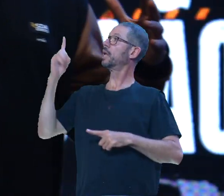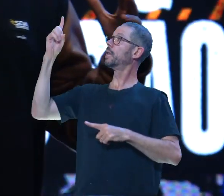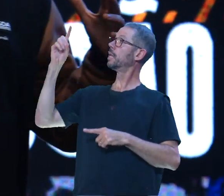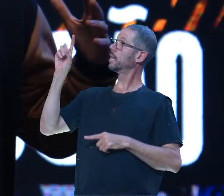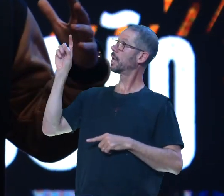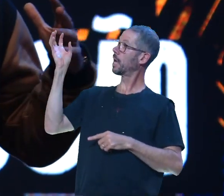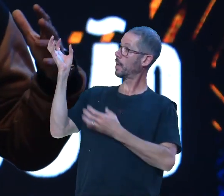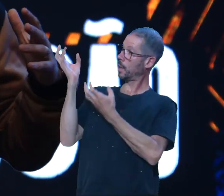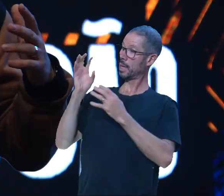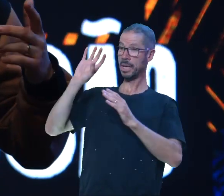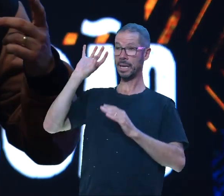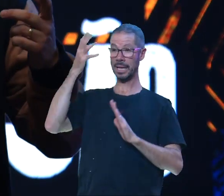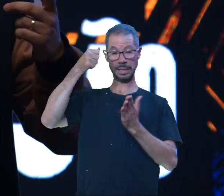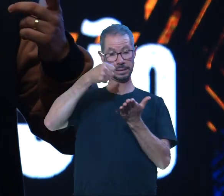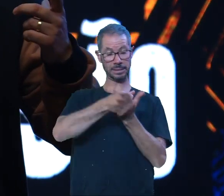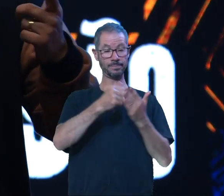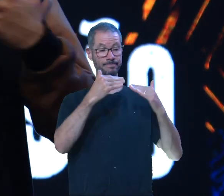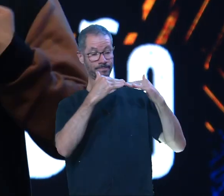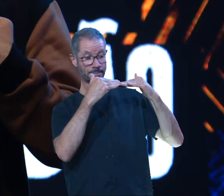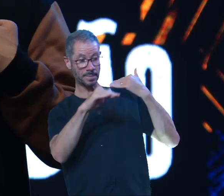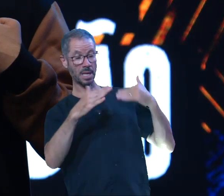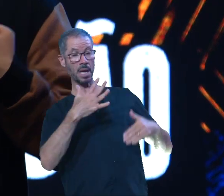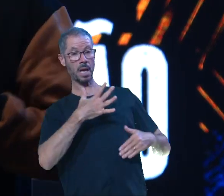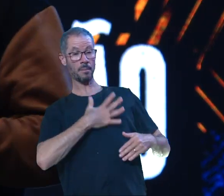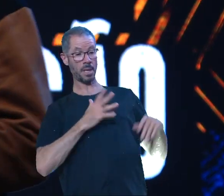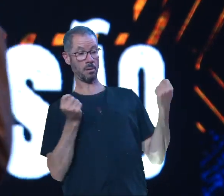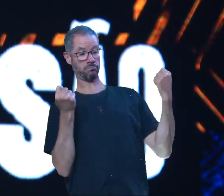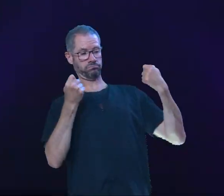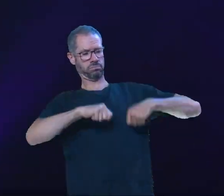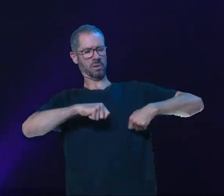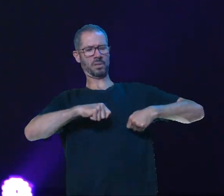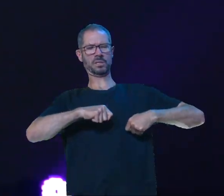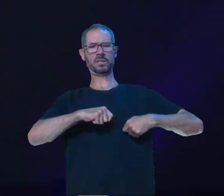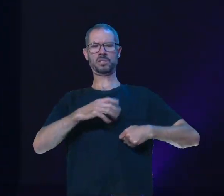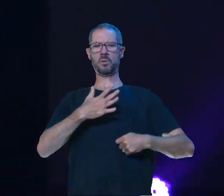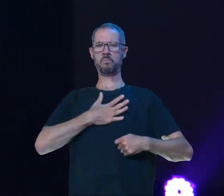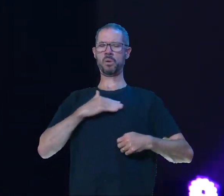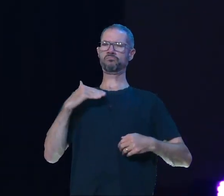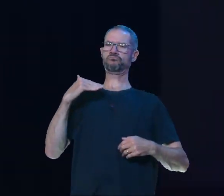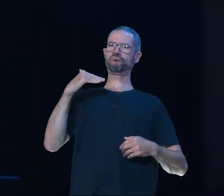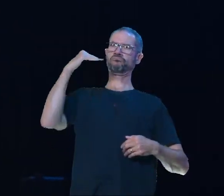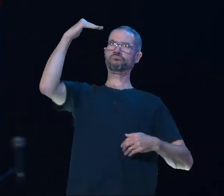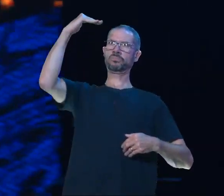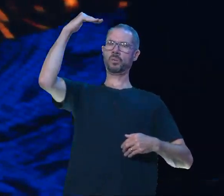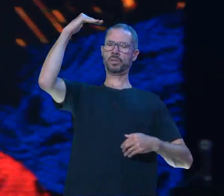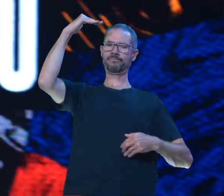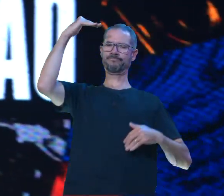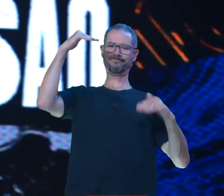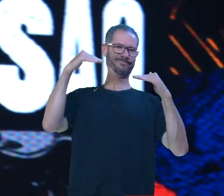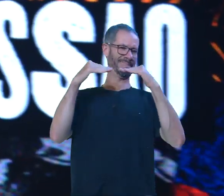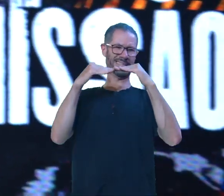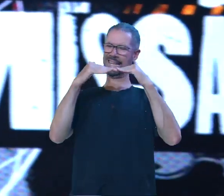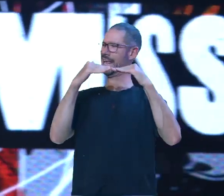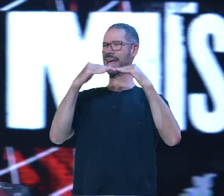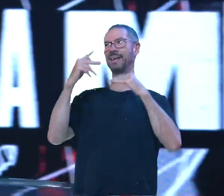realizar não tem a ver com a minha capacidade ou com o meu tamanho, tem a ver com o tamanho